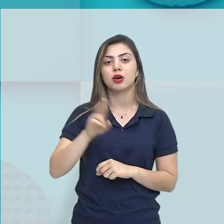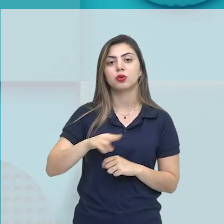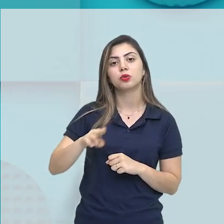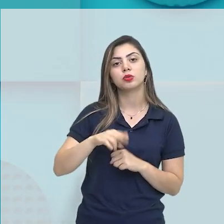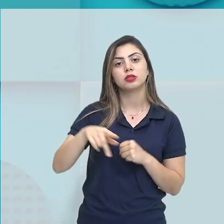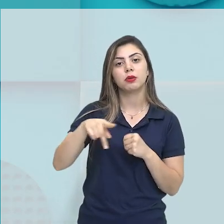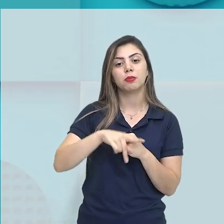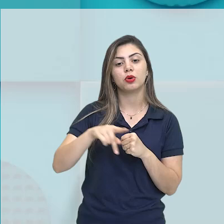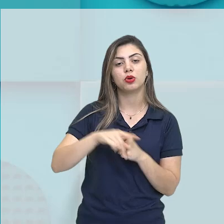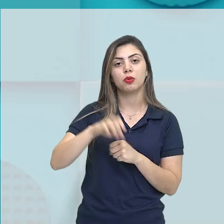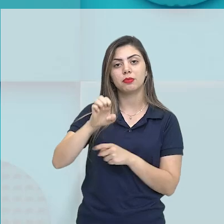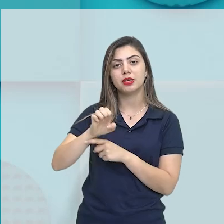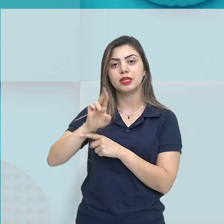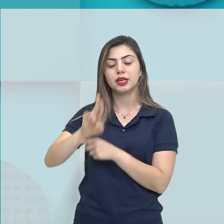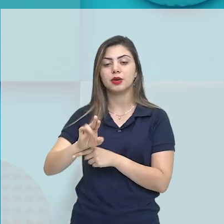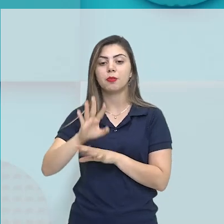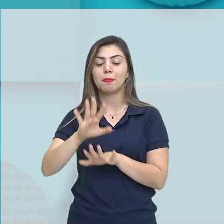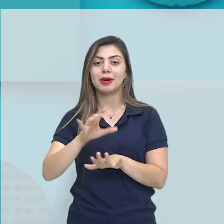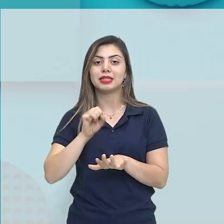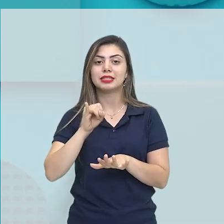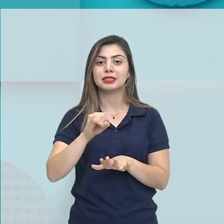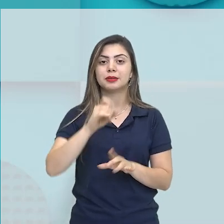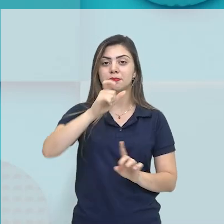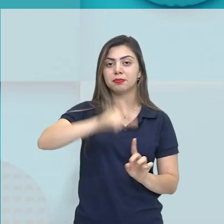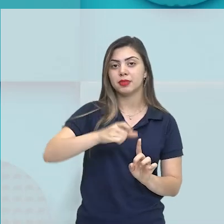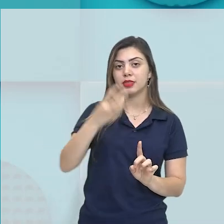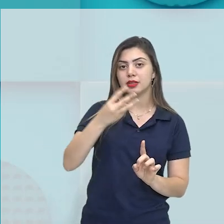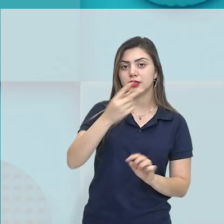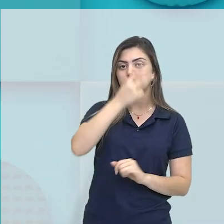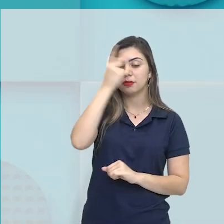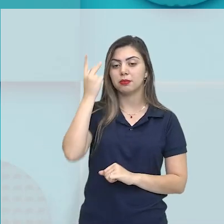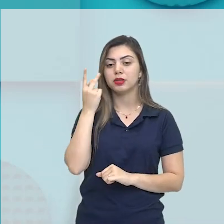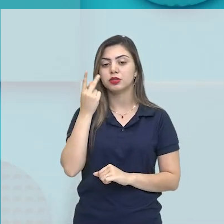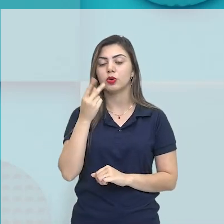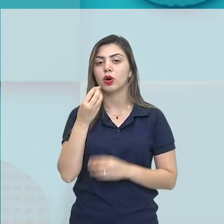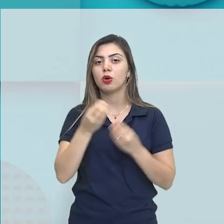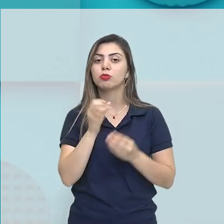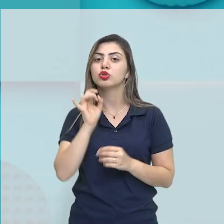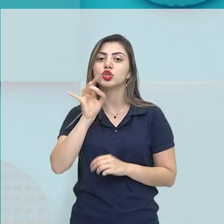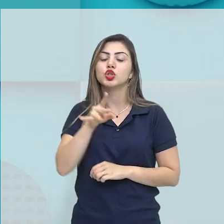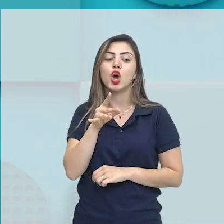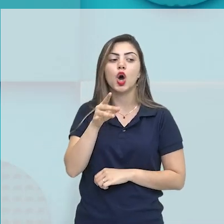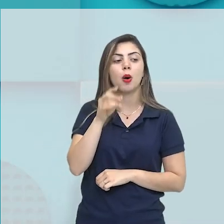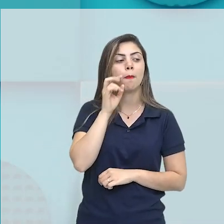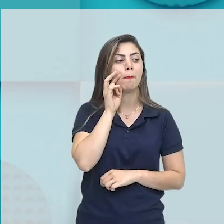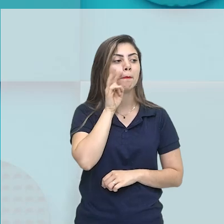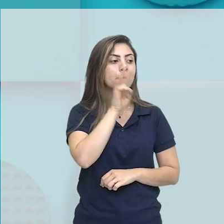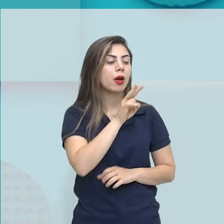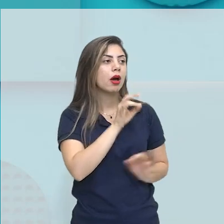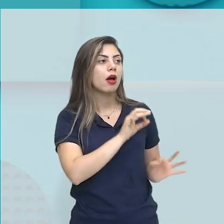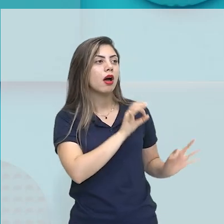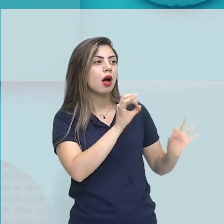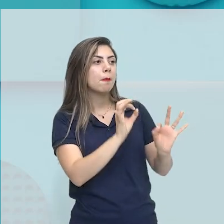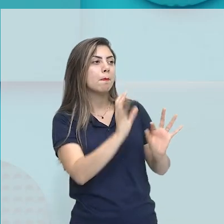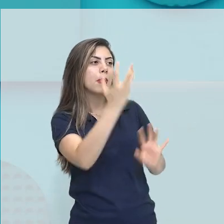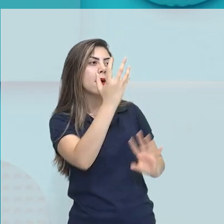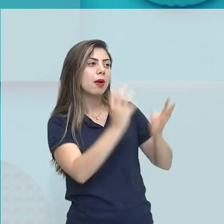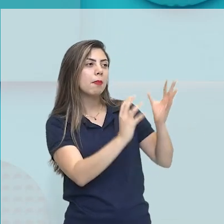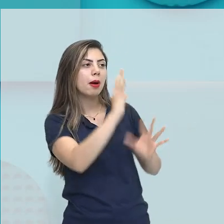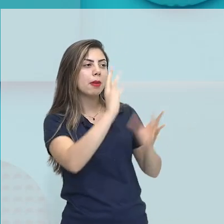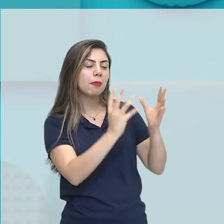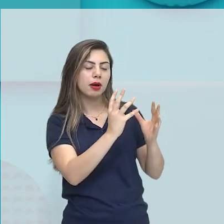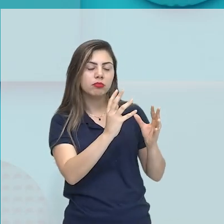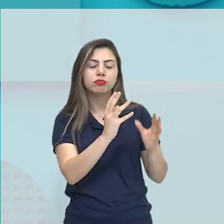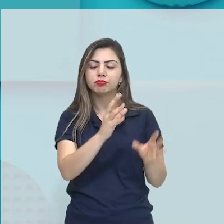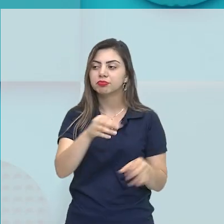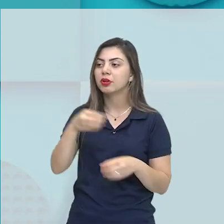eu. Já o em terceira pessoa, ele vai apenas contar a história, ele vai observando o que está acontecendo na história e ele